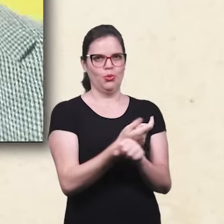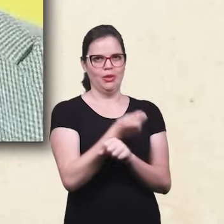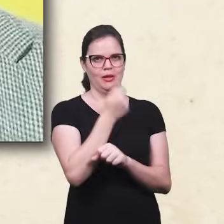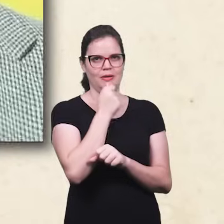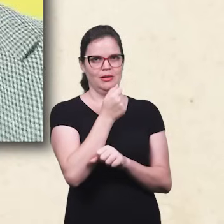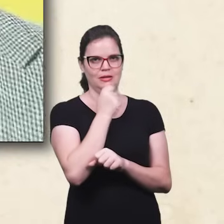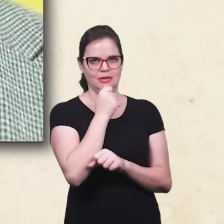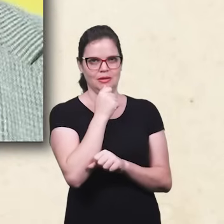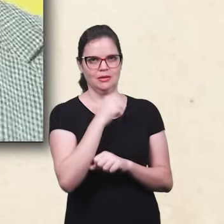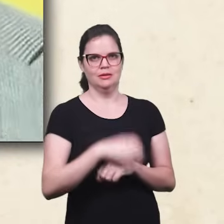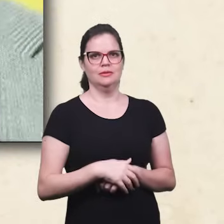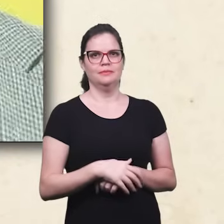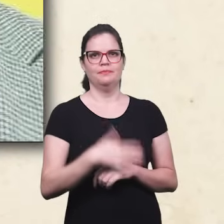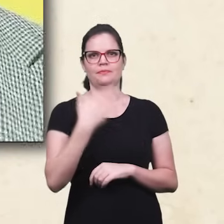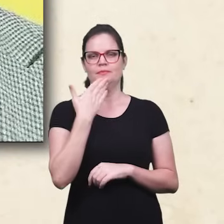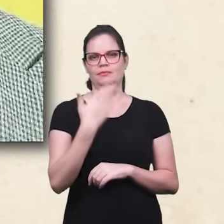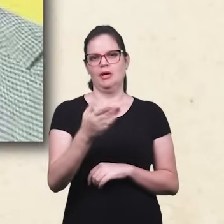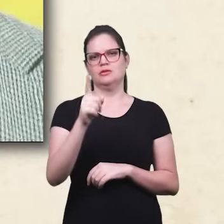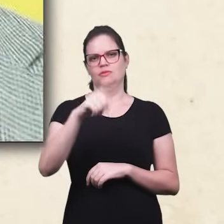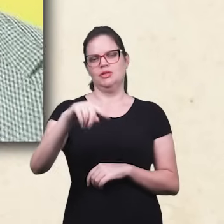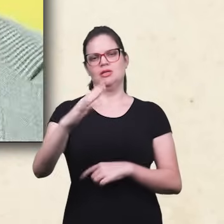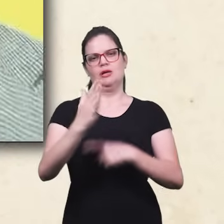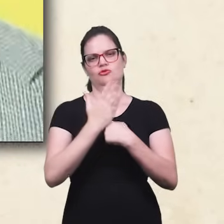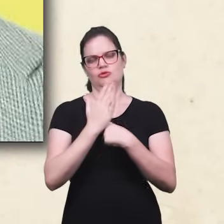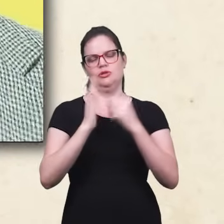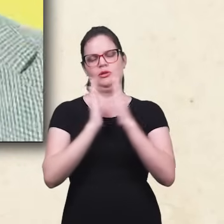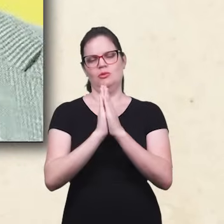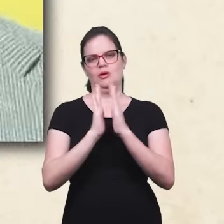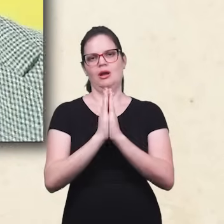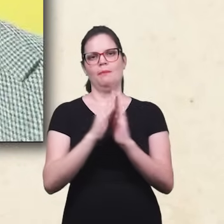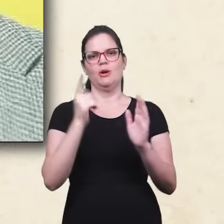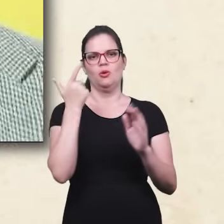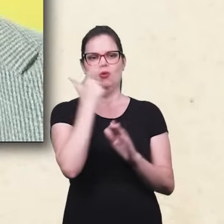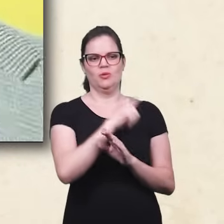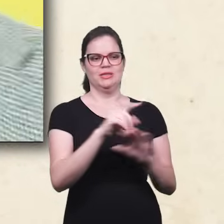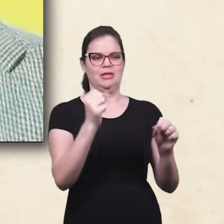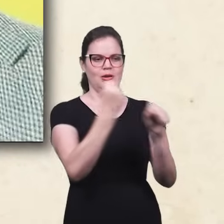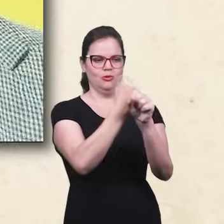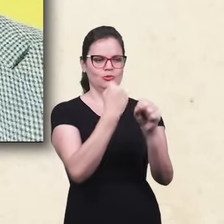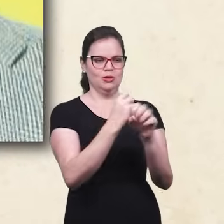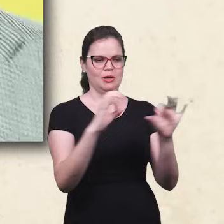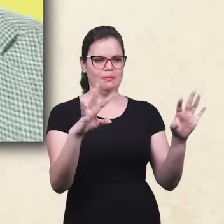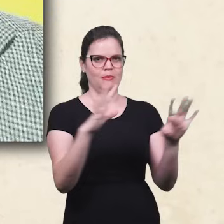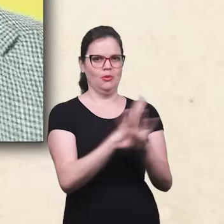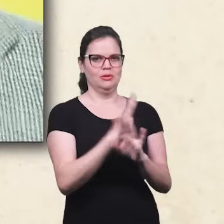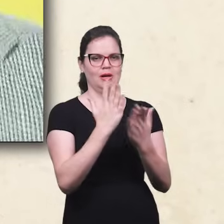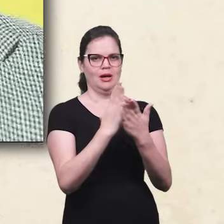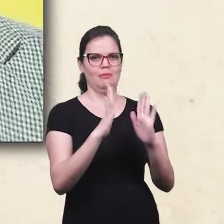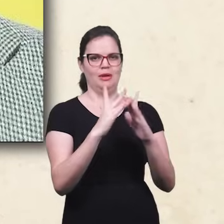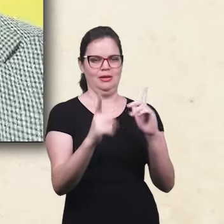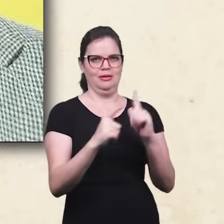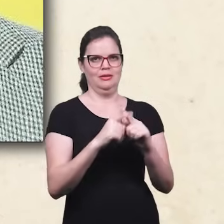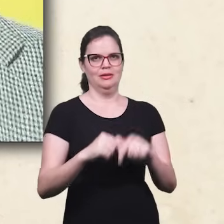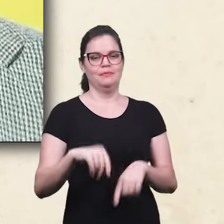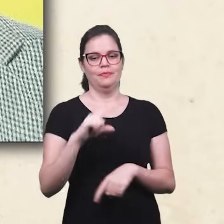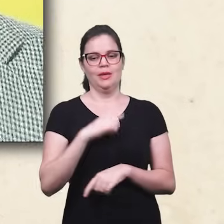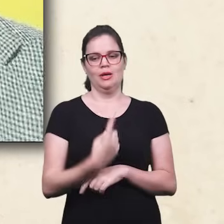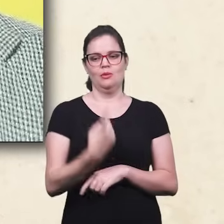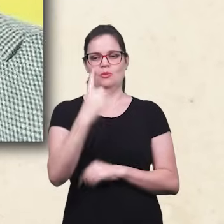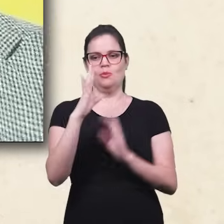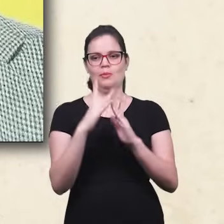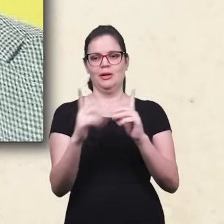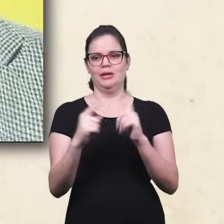em termos da construção. Pedimos a vossa oração que nos ajude em oração. Tem uma igreja